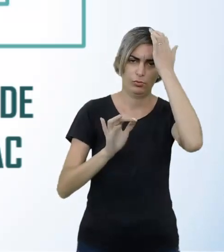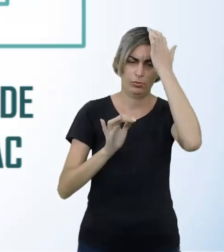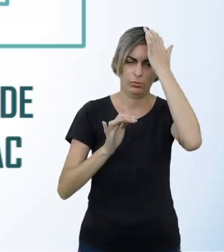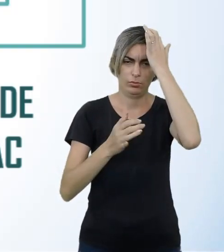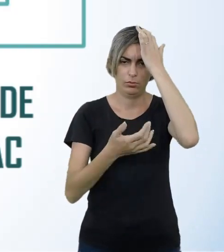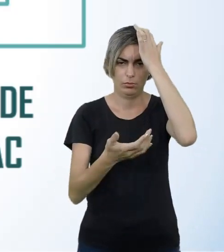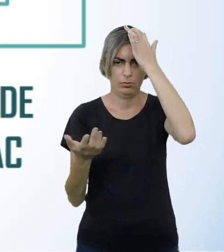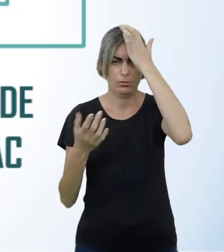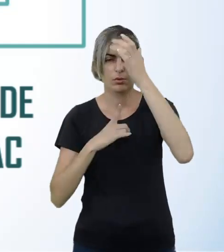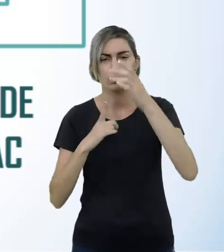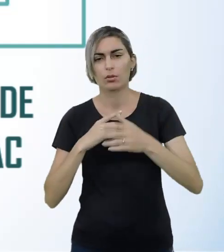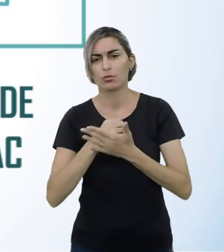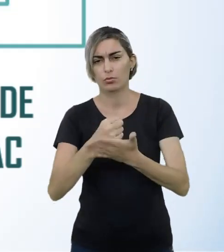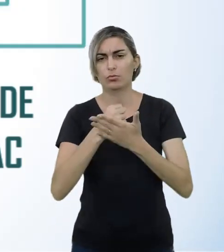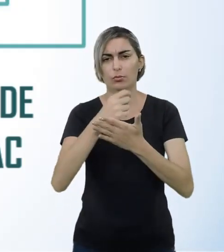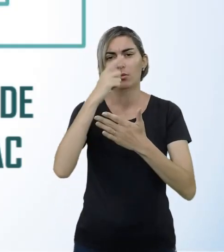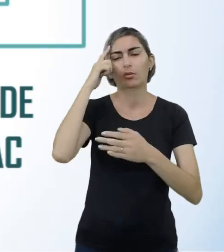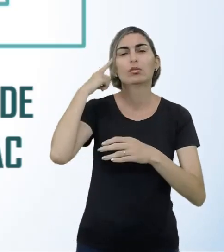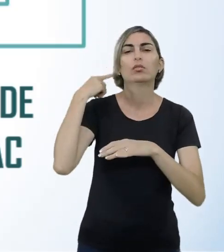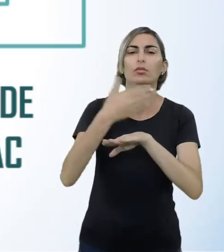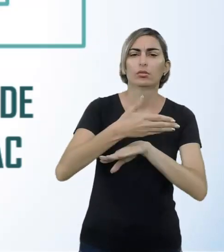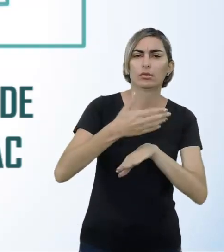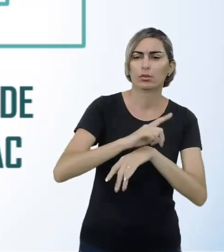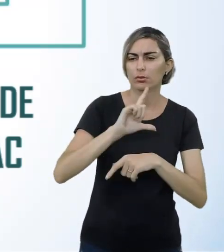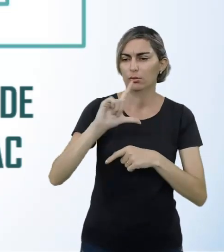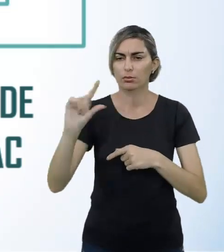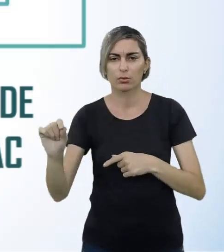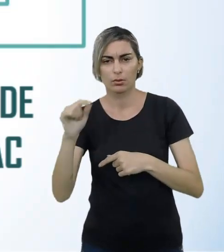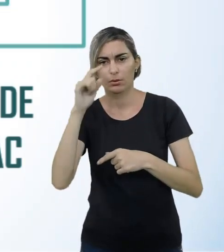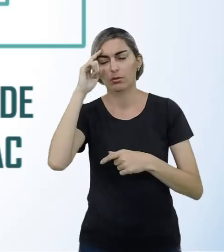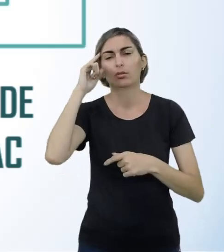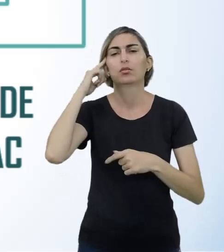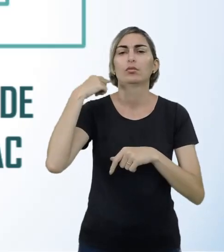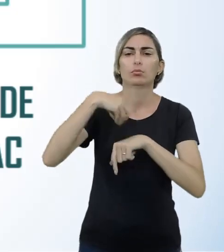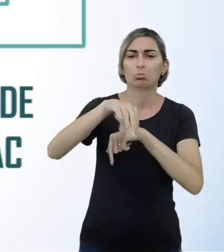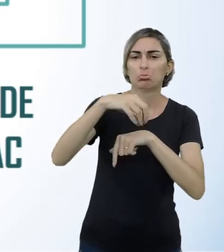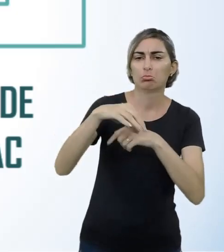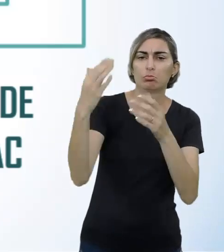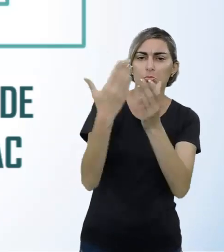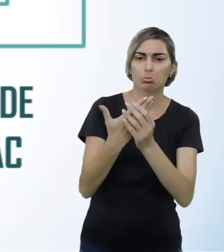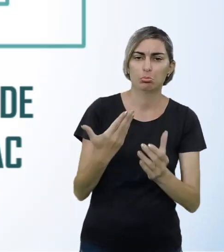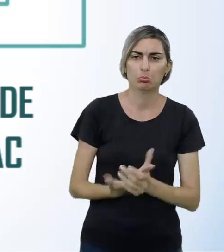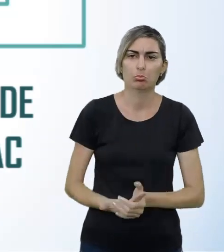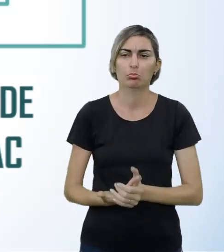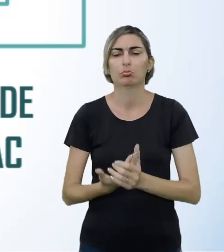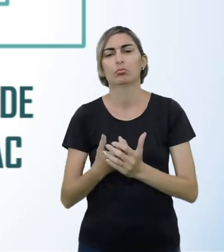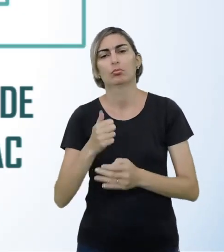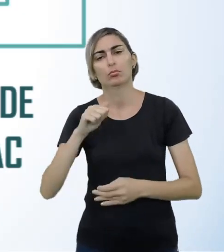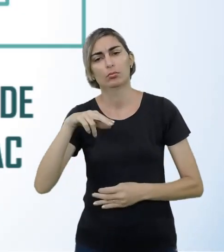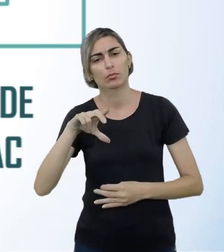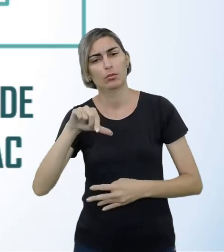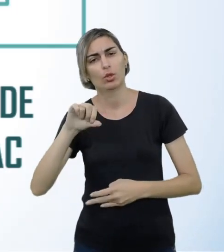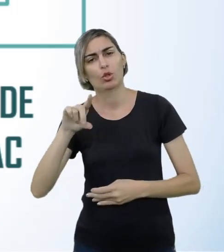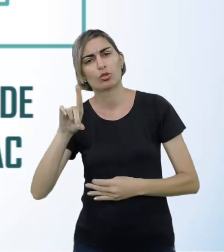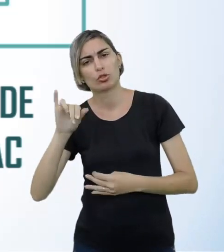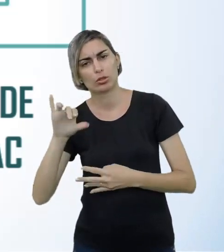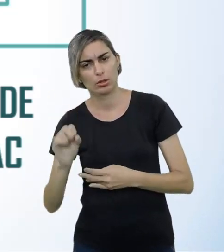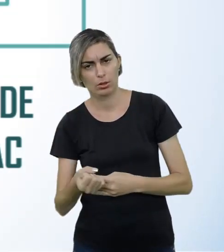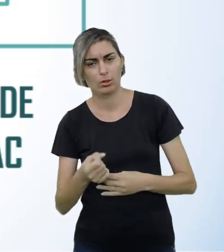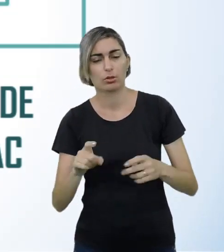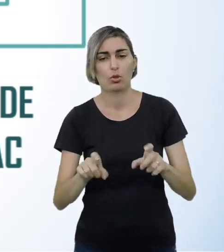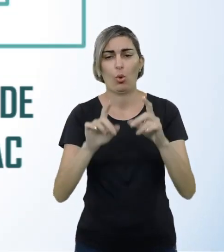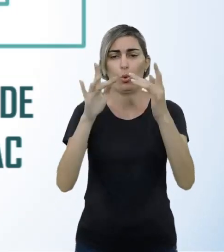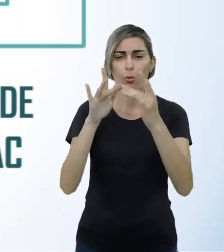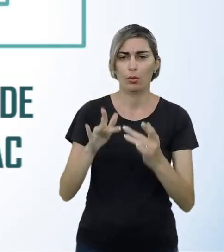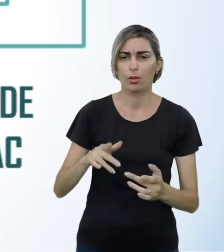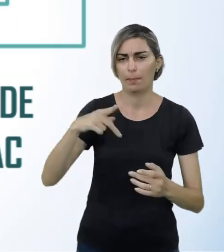Arduino, elas têm suporte à entrada e saída de dados, então ela vai conseguir transferir dados, tem portas analógicas, portas digitais e tem conexão